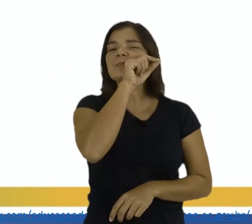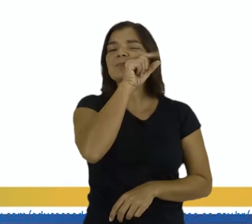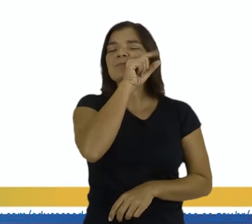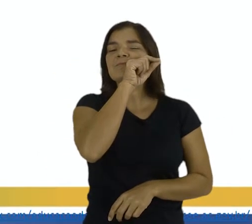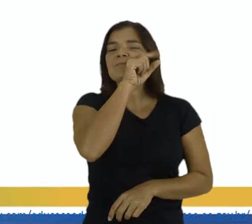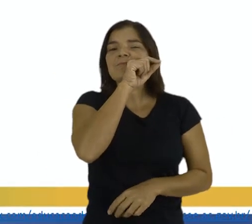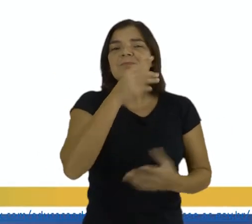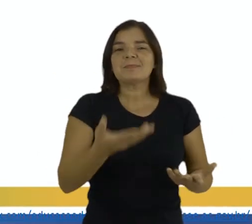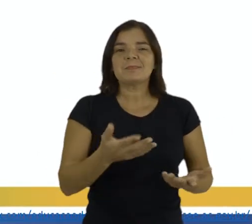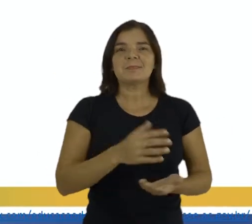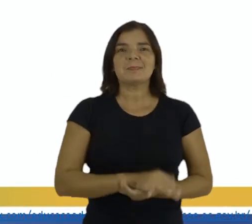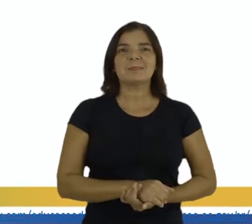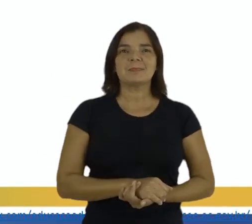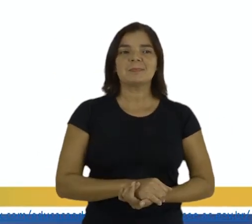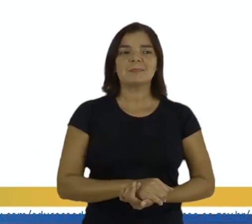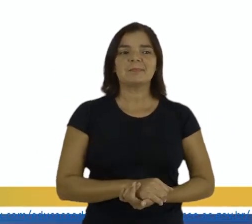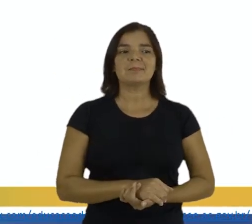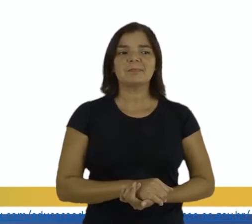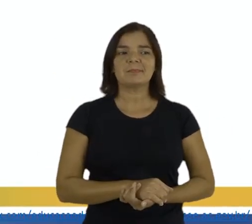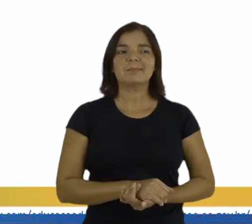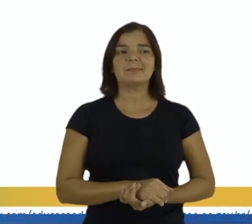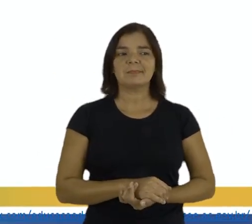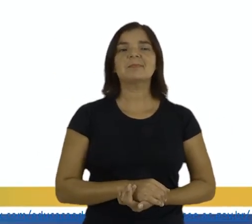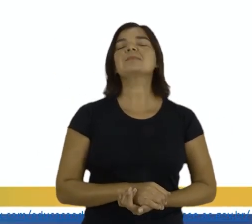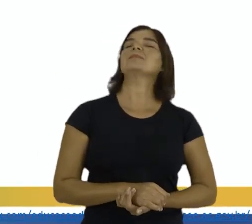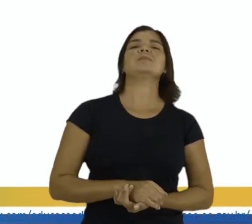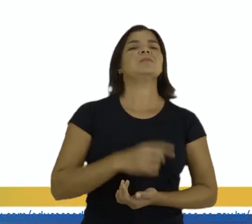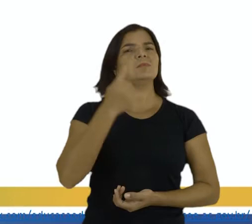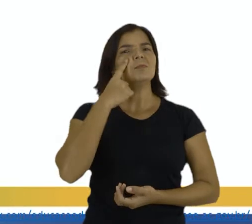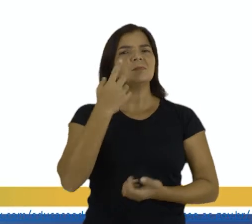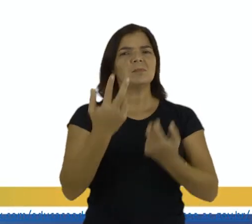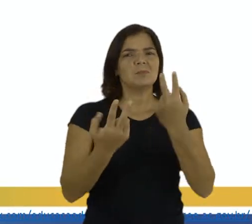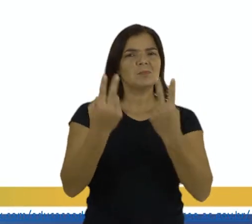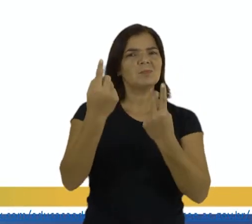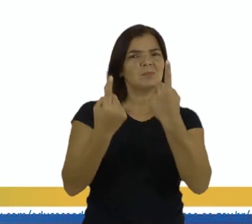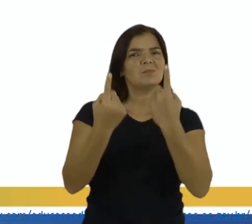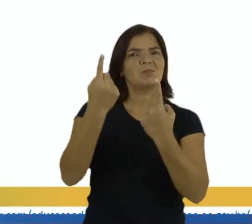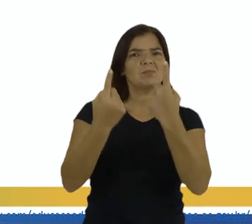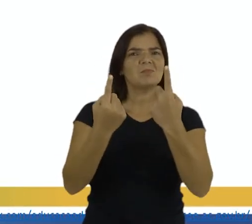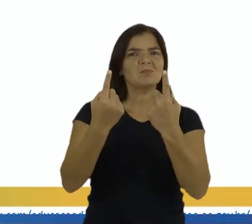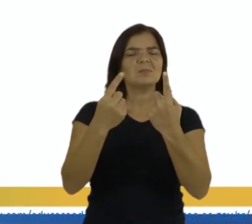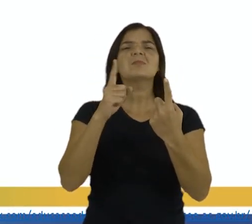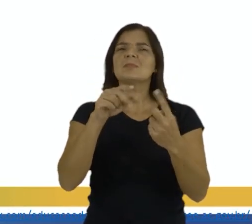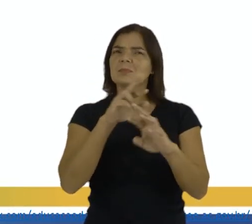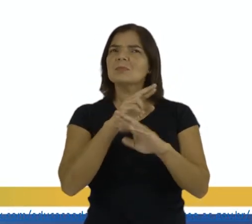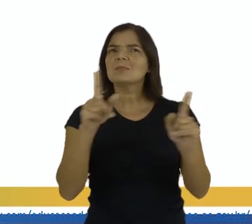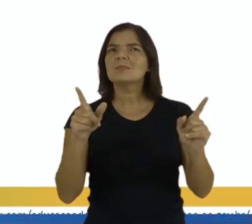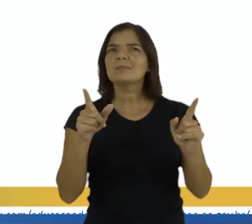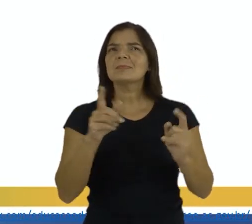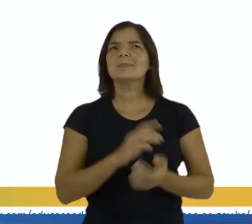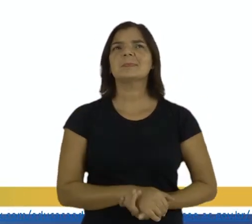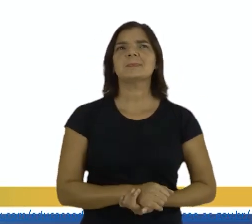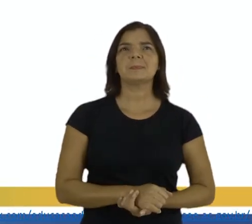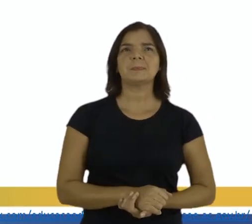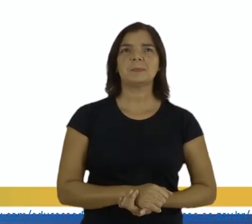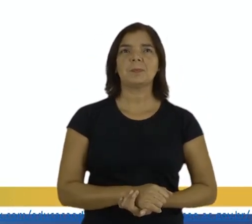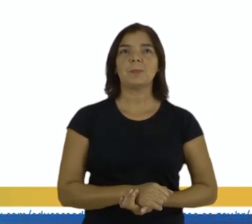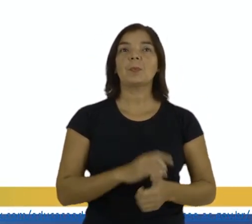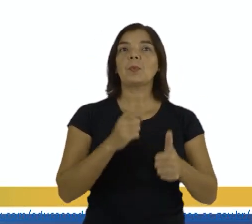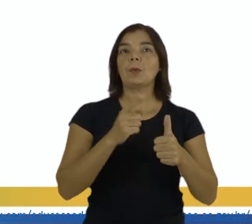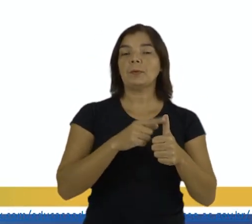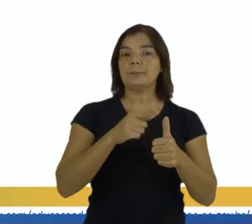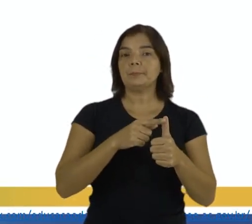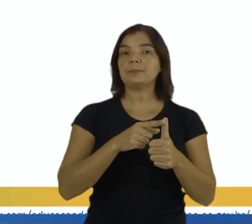idade. E aí, vocês viram alguma coisa parecida entre eles? Será que ficou muito diferente? O eu